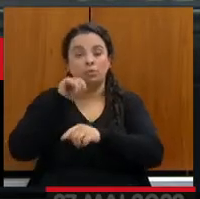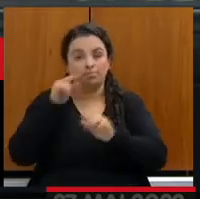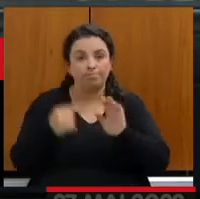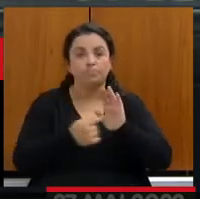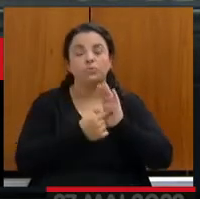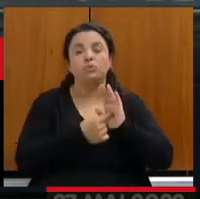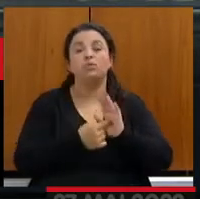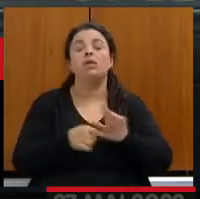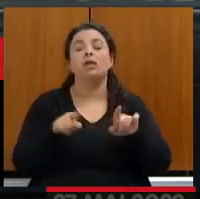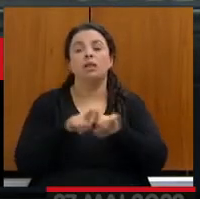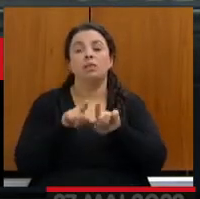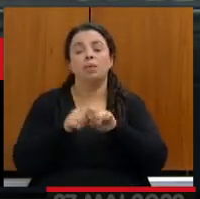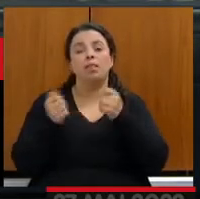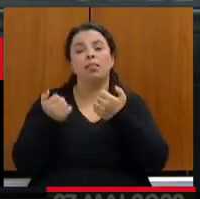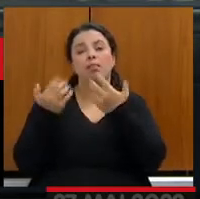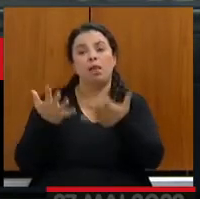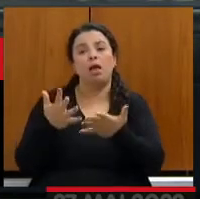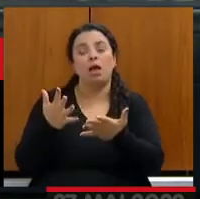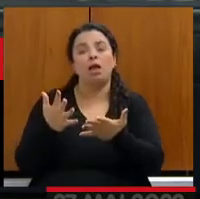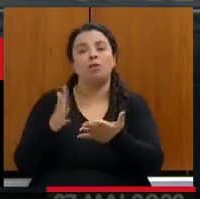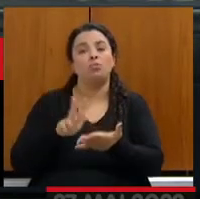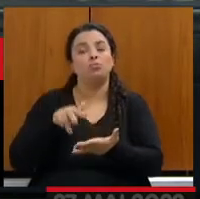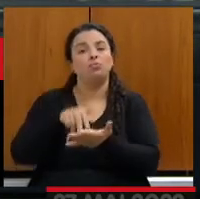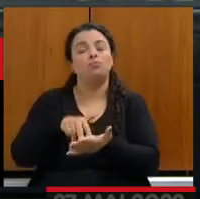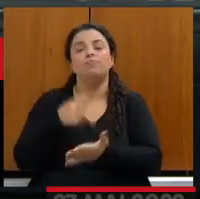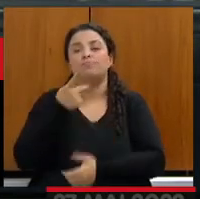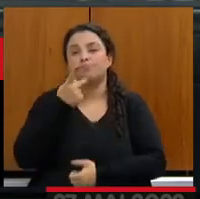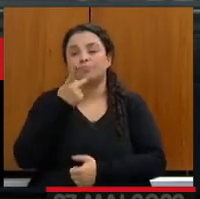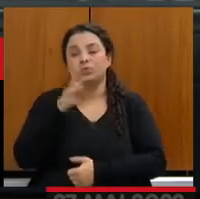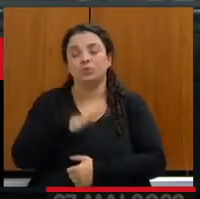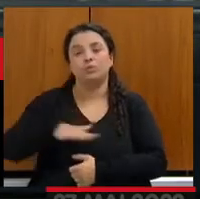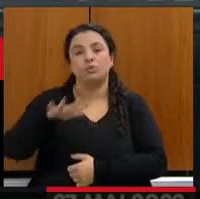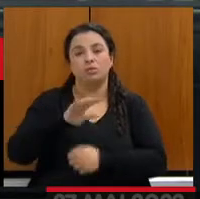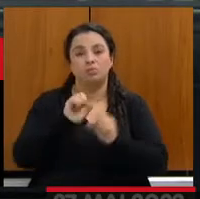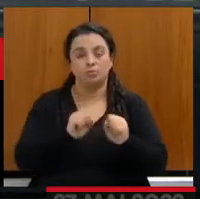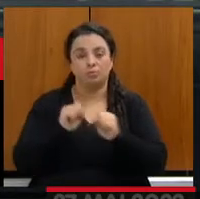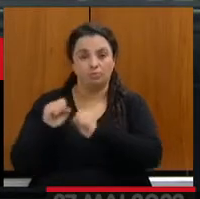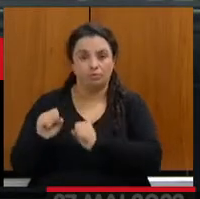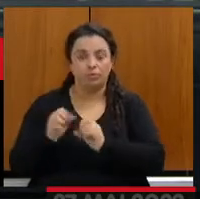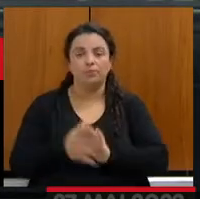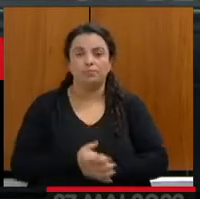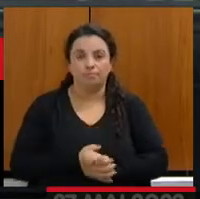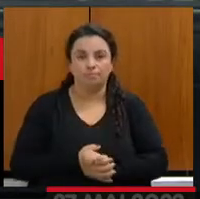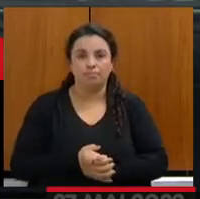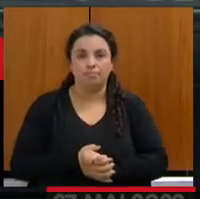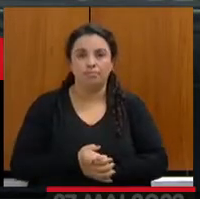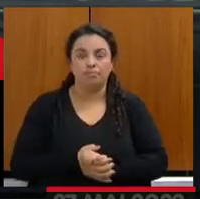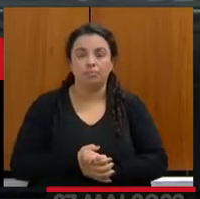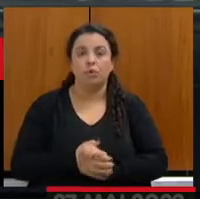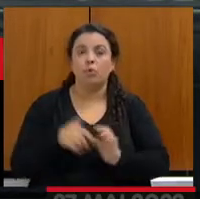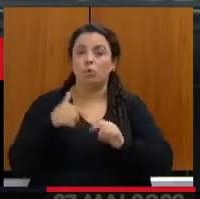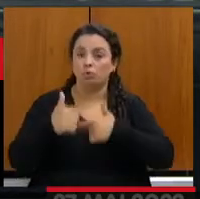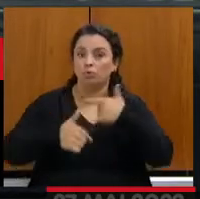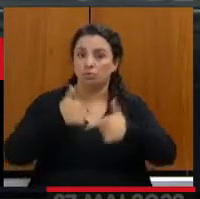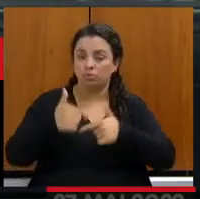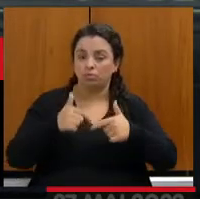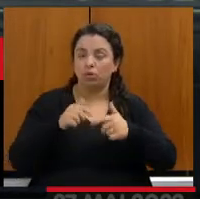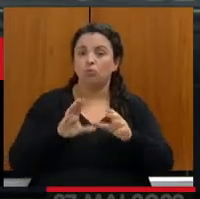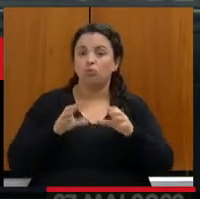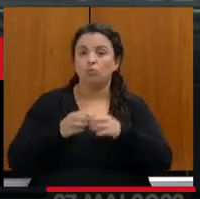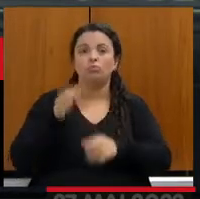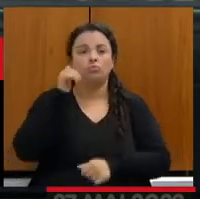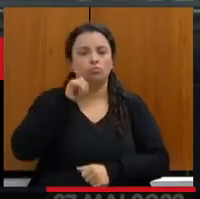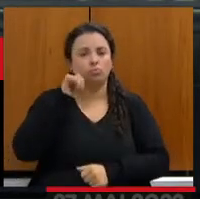poder é preciso destacar a presença de espalhamento de um Atlante bancada feminina integrada por